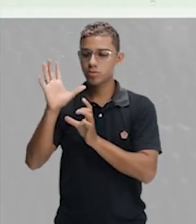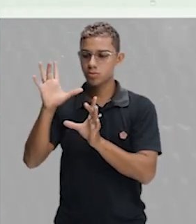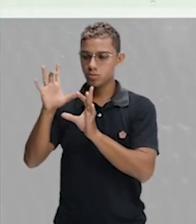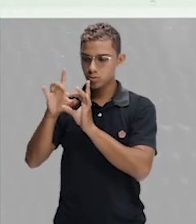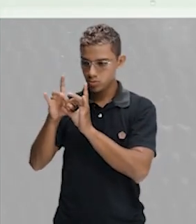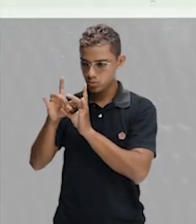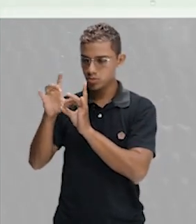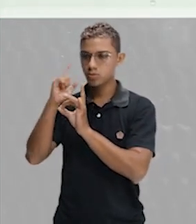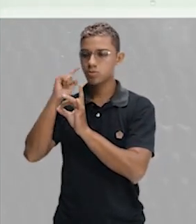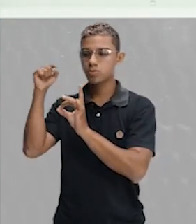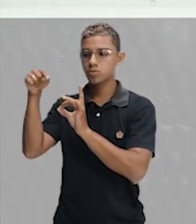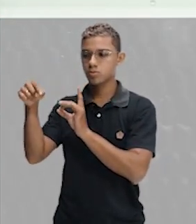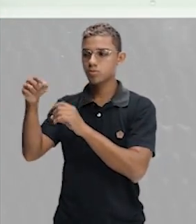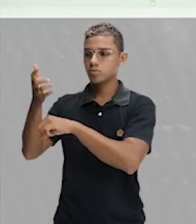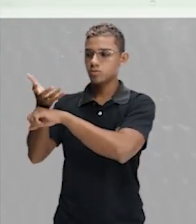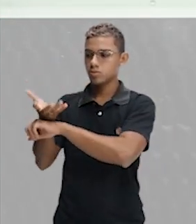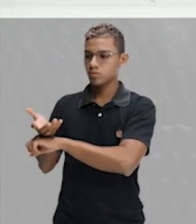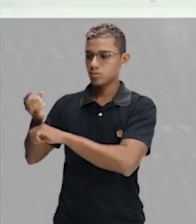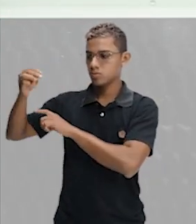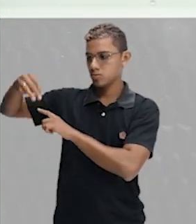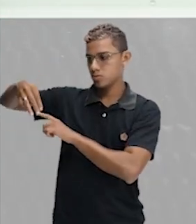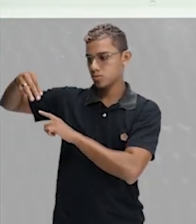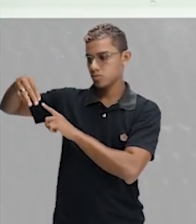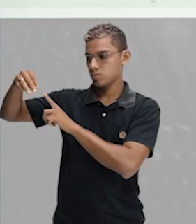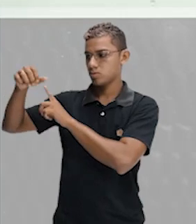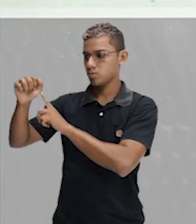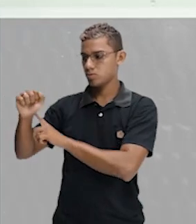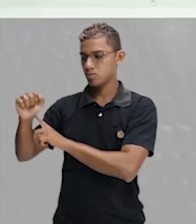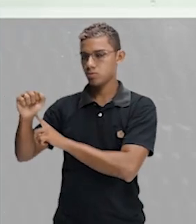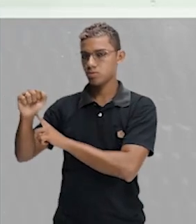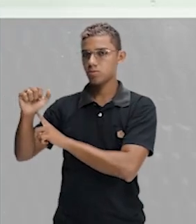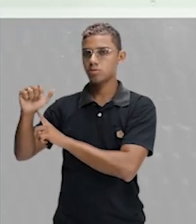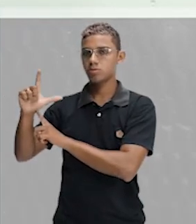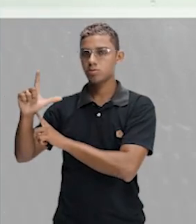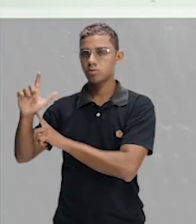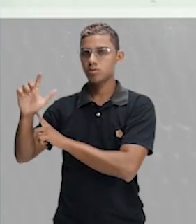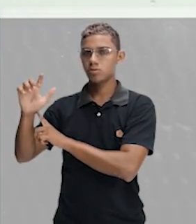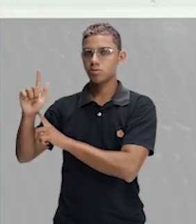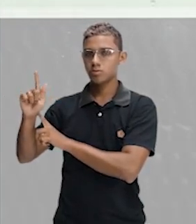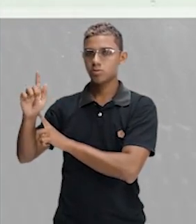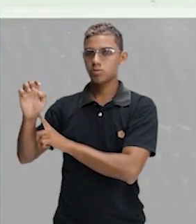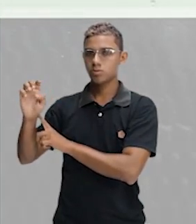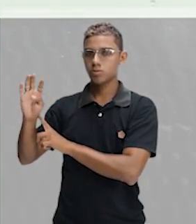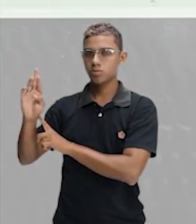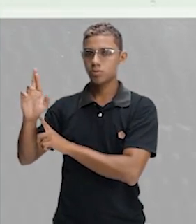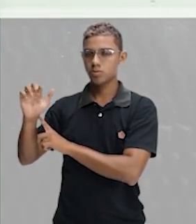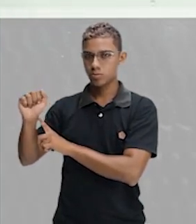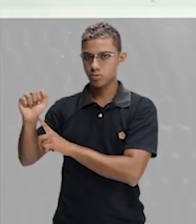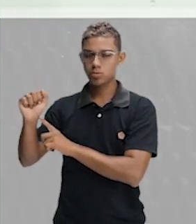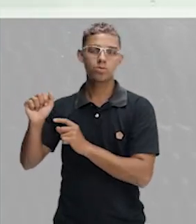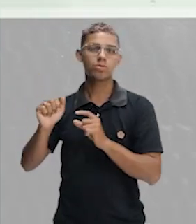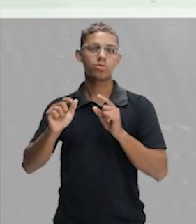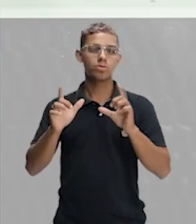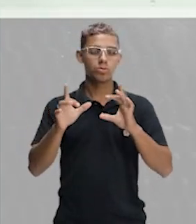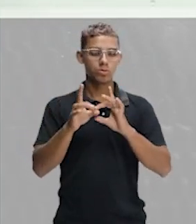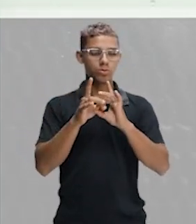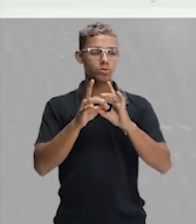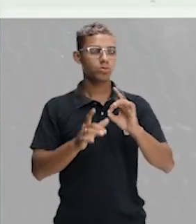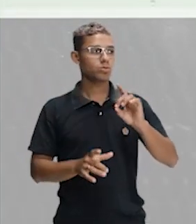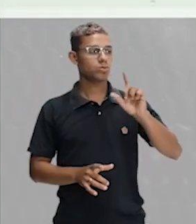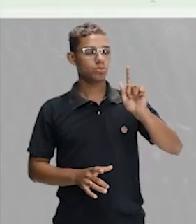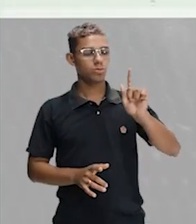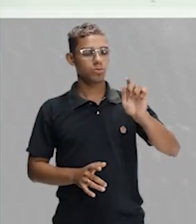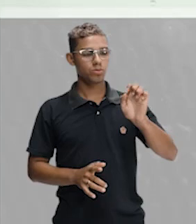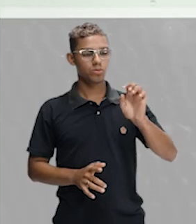álgebra e a geometria né os elementos da geometria que vão ser representados por equações como a gente viu na aula passada